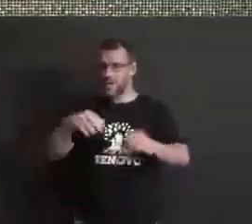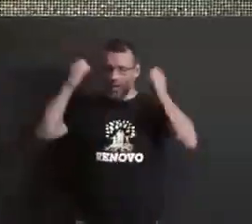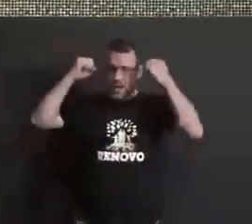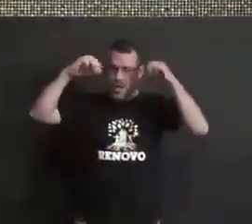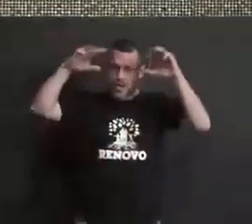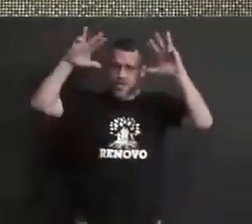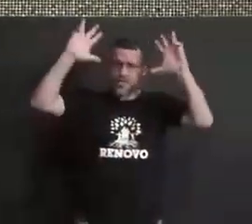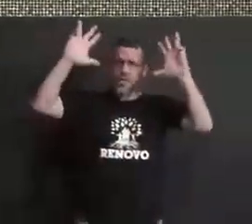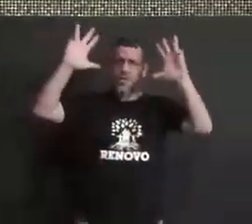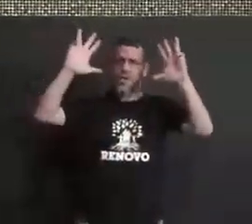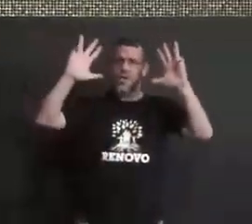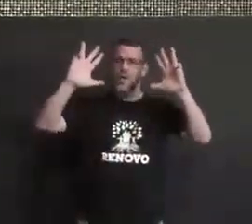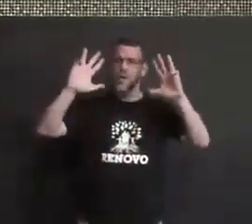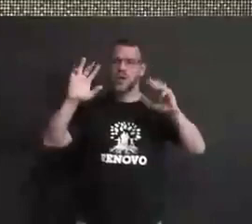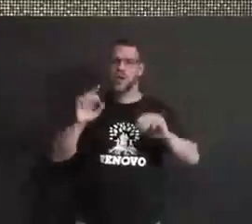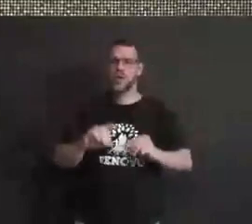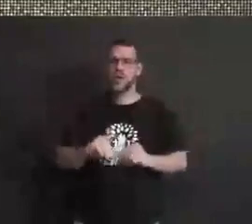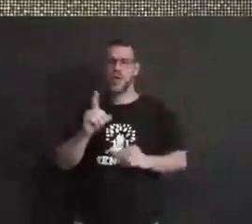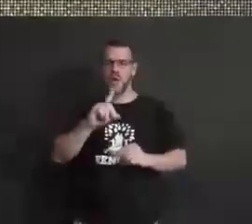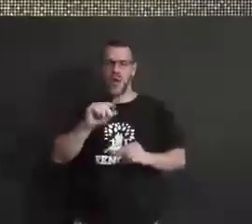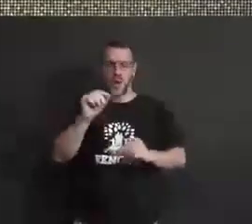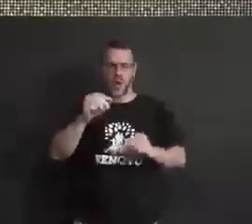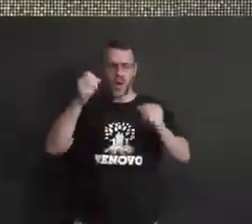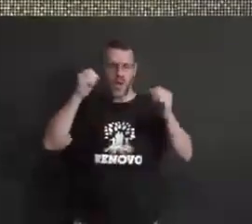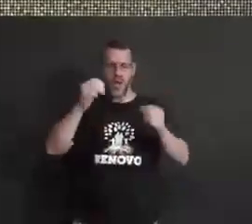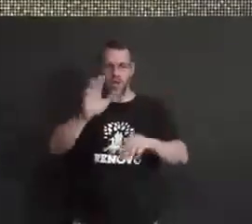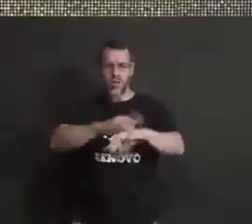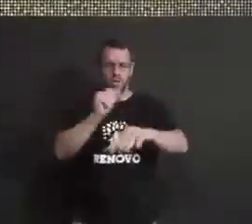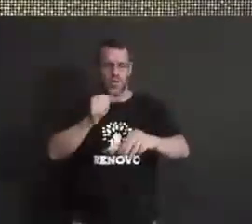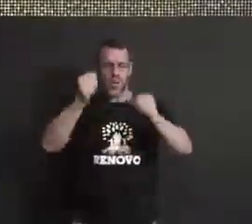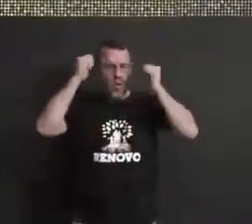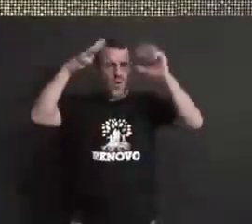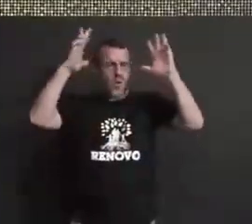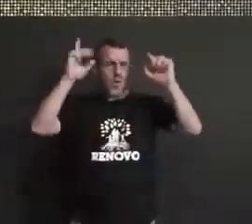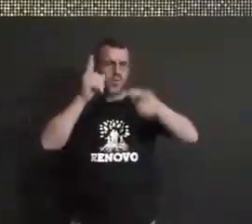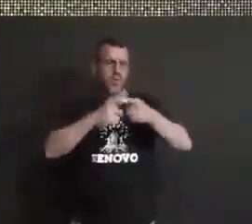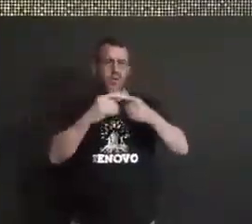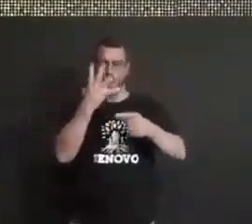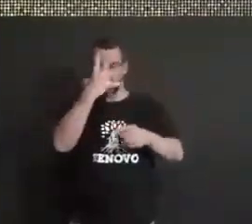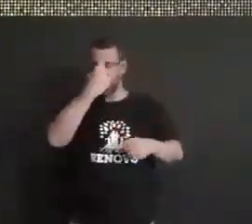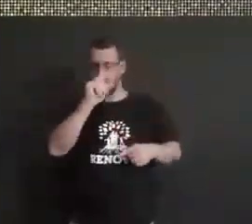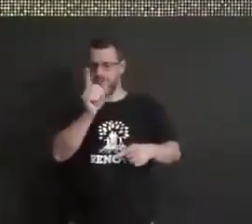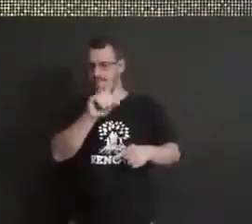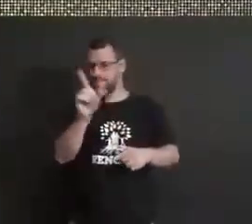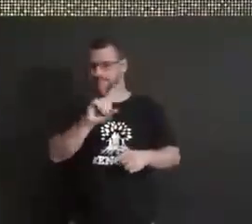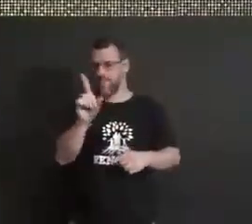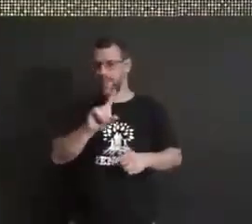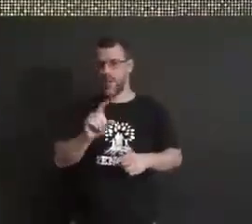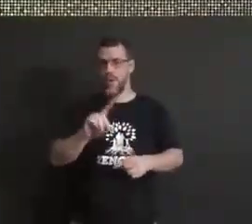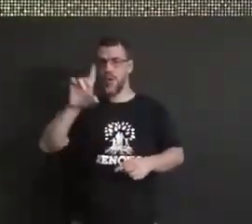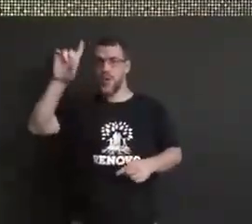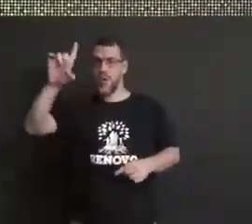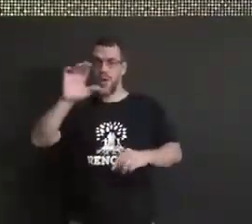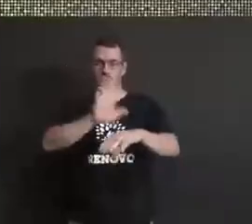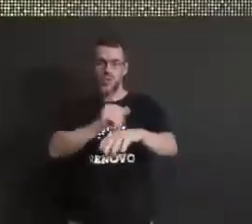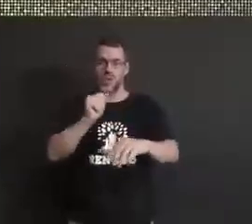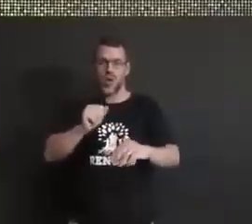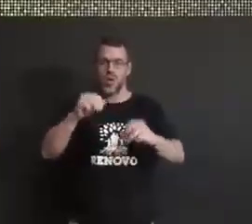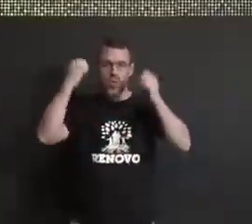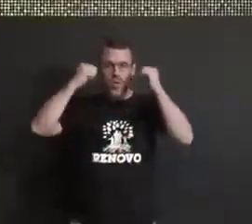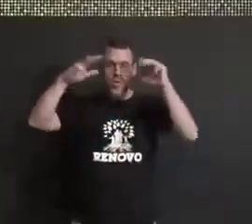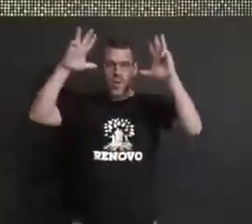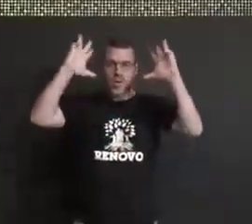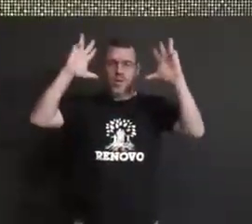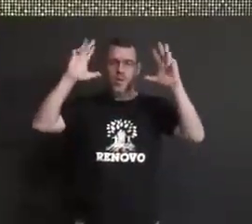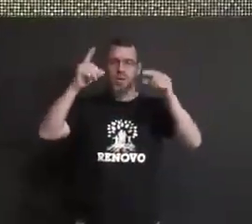Deus não chamou Moisés porque Moisés era bonito, não era por nada disso. Deus chamou Moisés